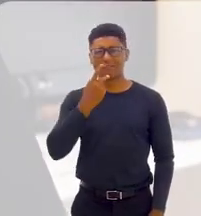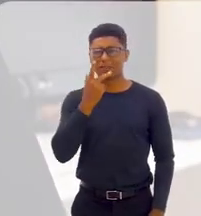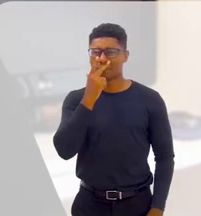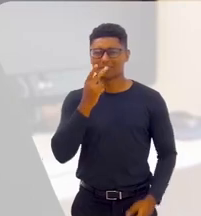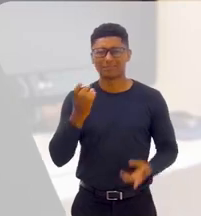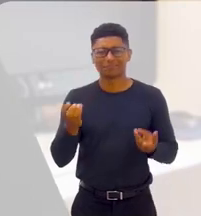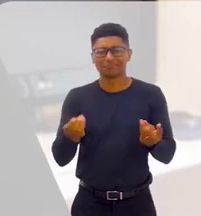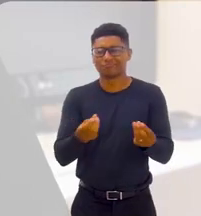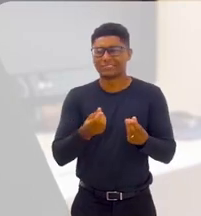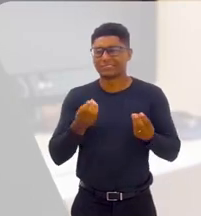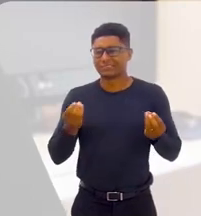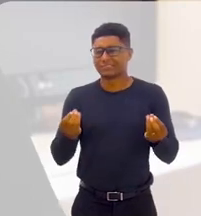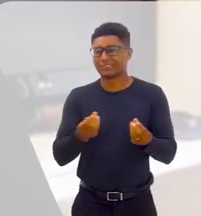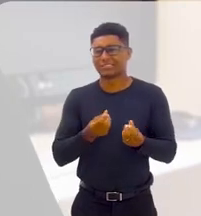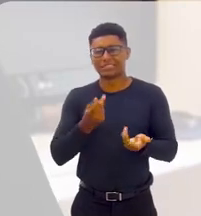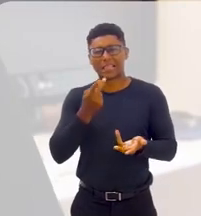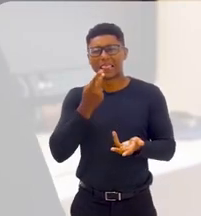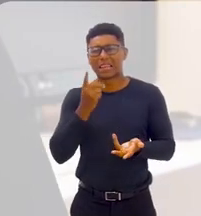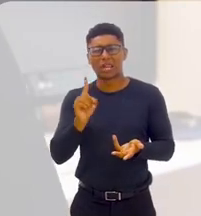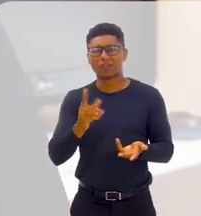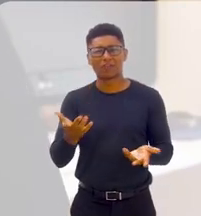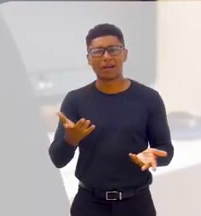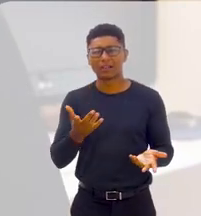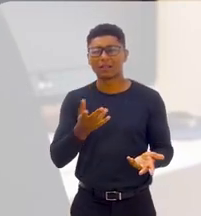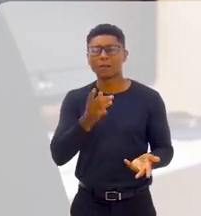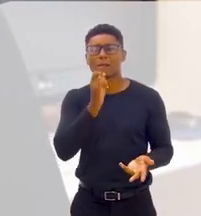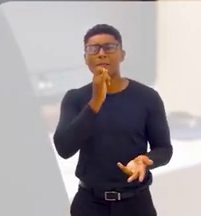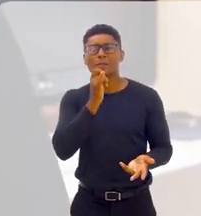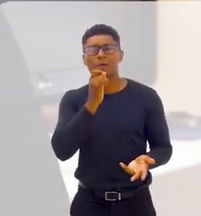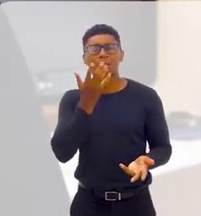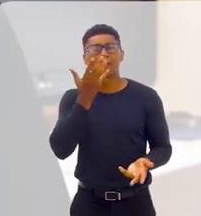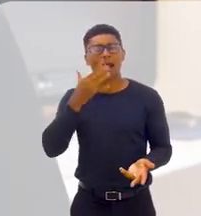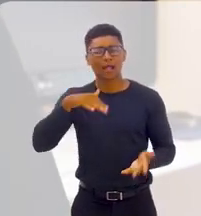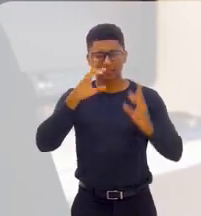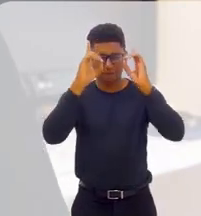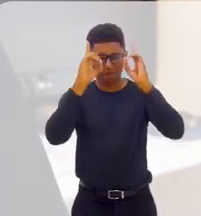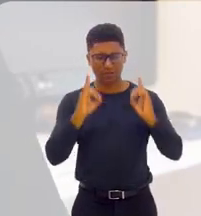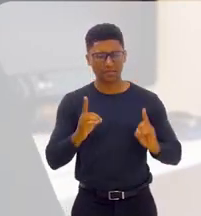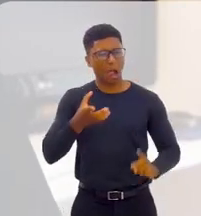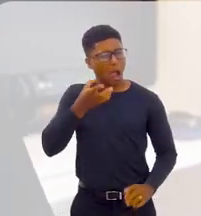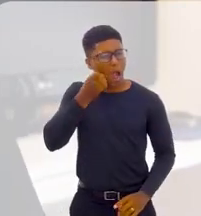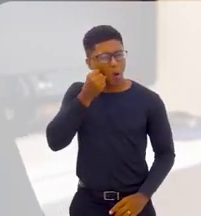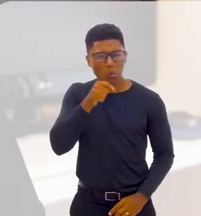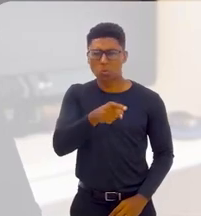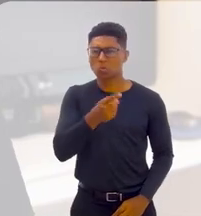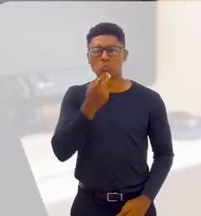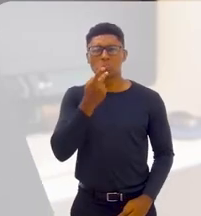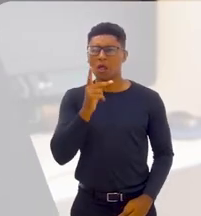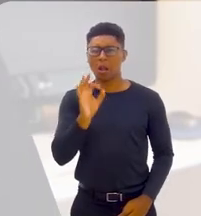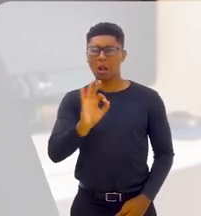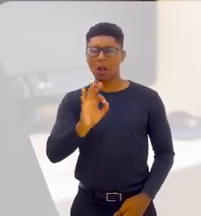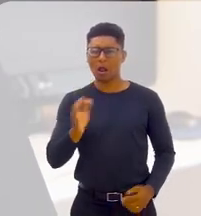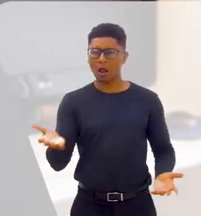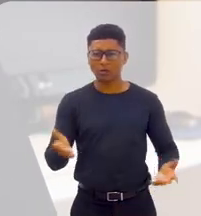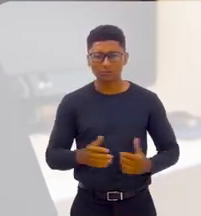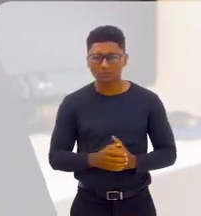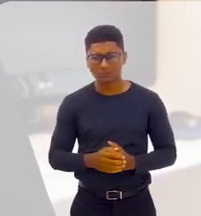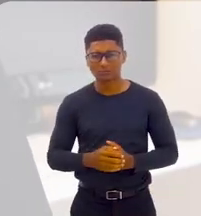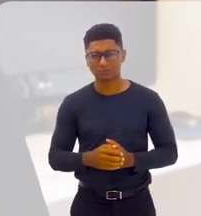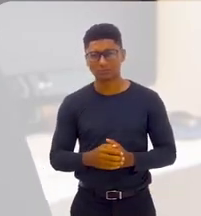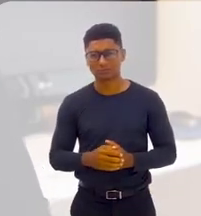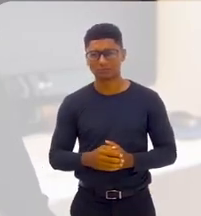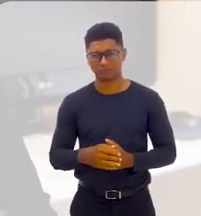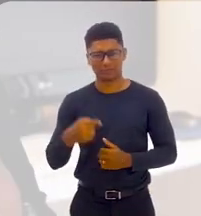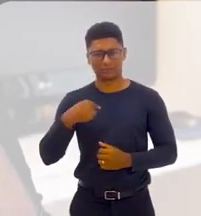muito superficialmente, a gente não fala da adoção das crianças com deficiência,